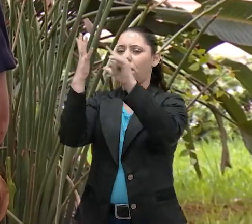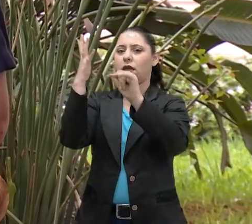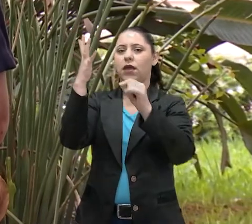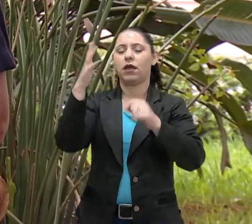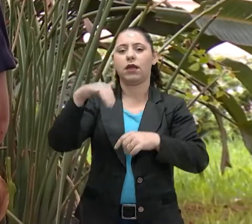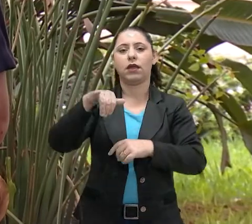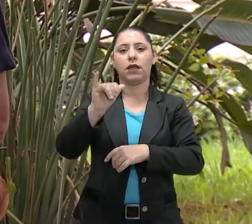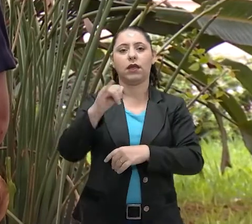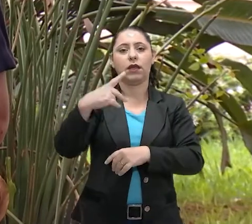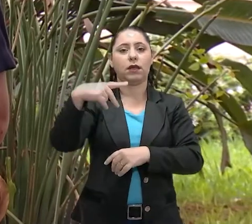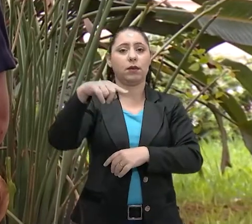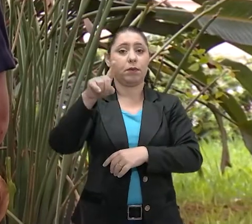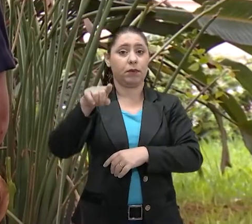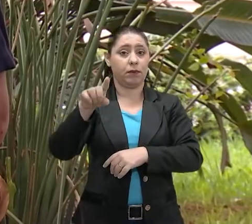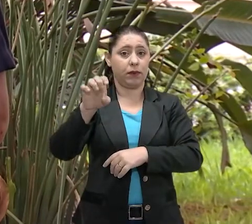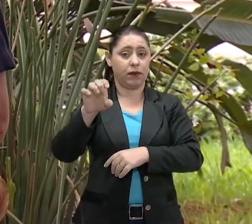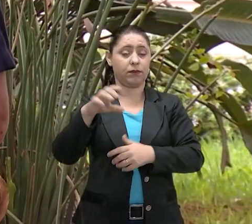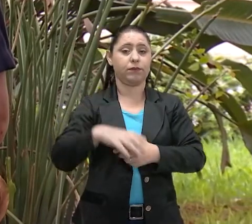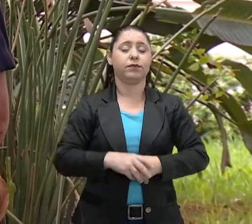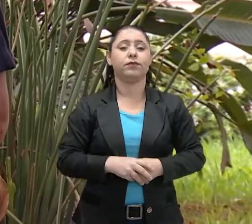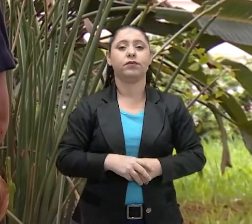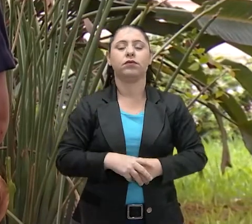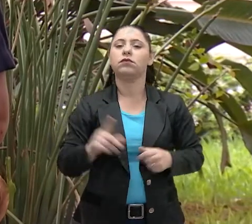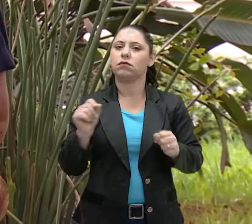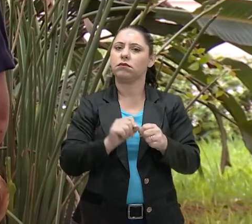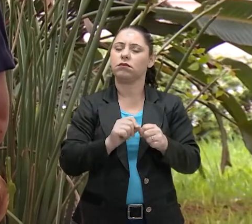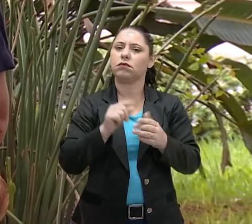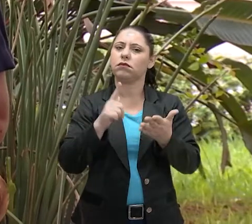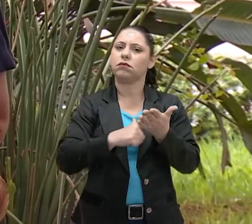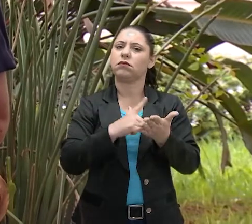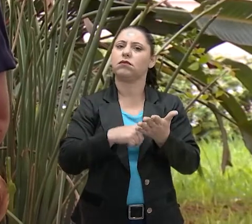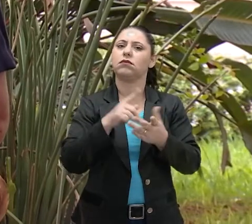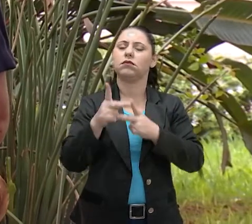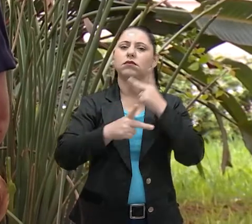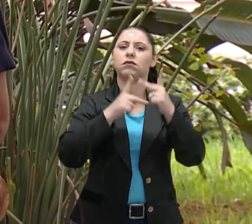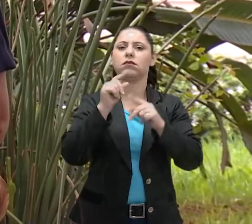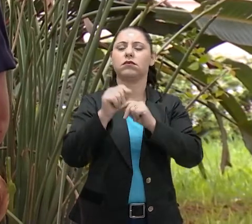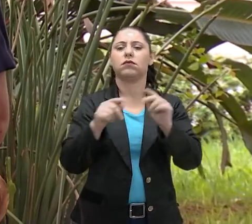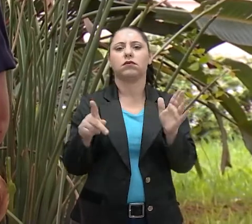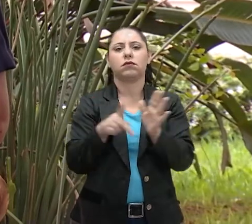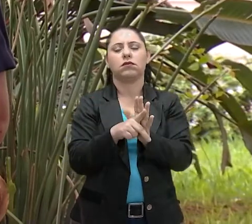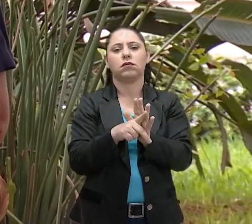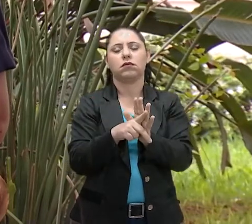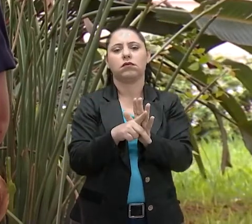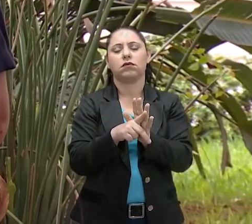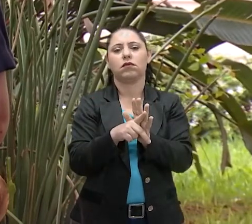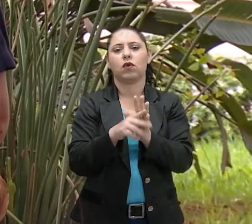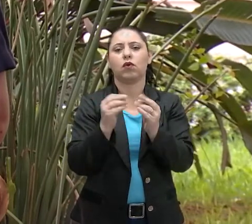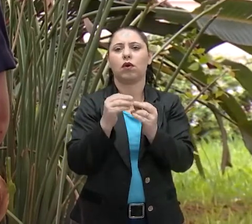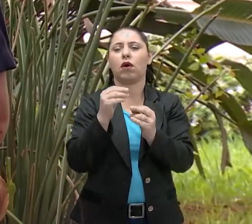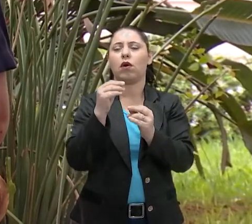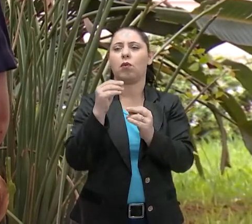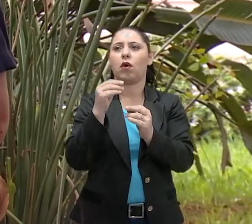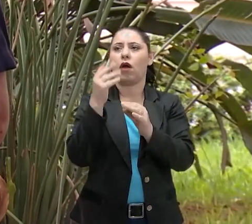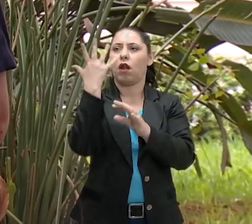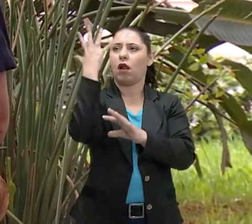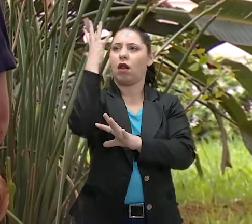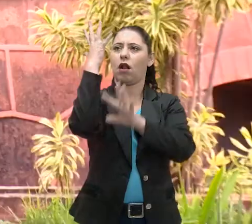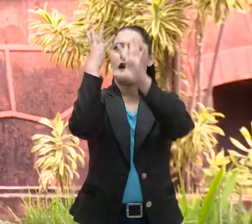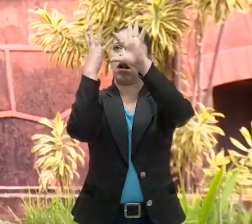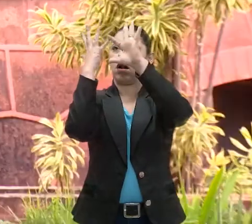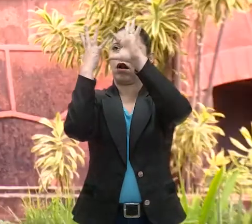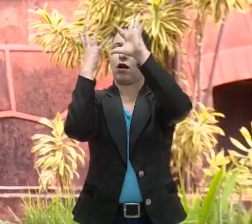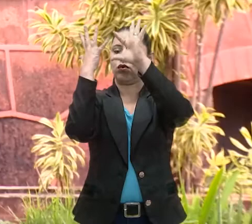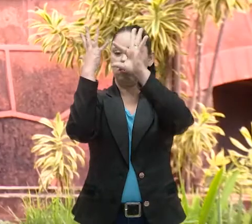teve a ideia de fazer um livro que falasse sobre o status da flor quando caída no